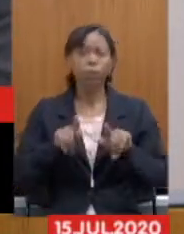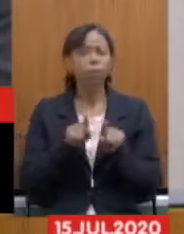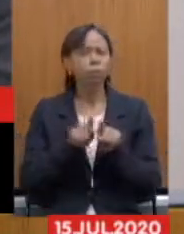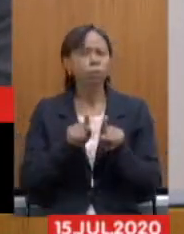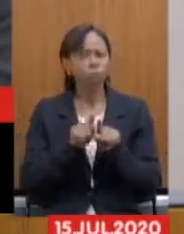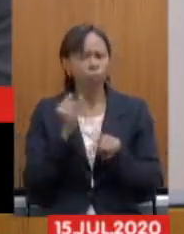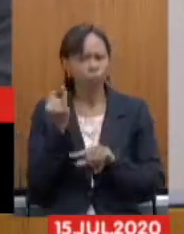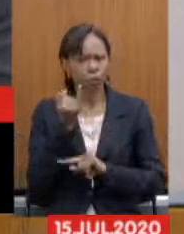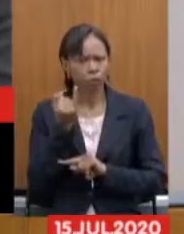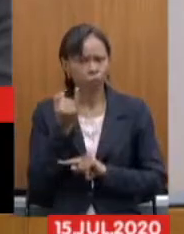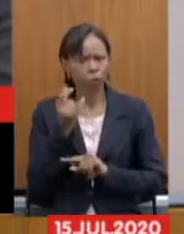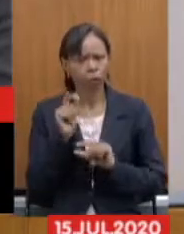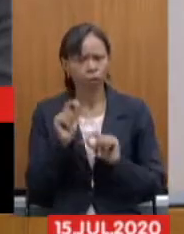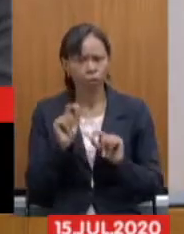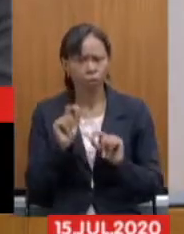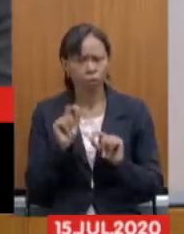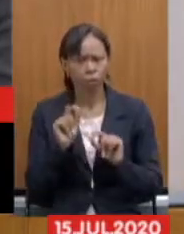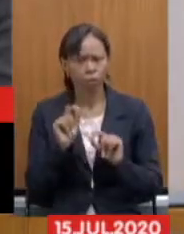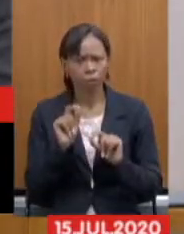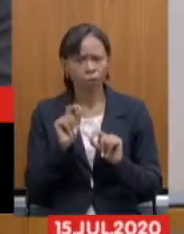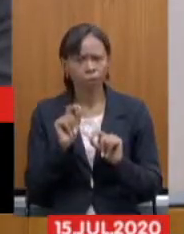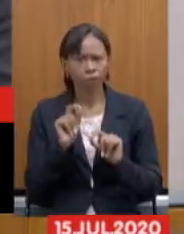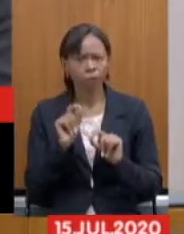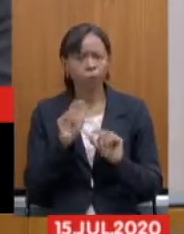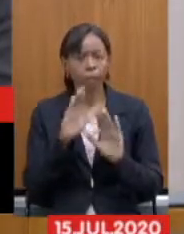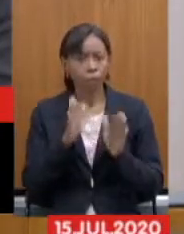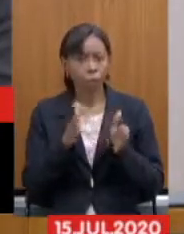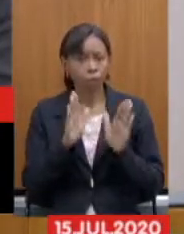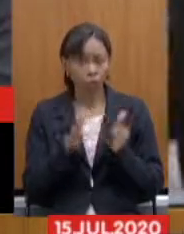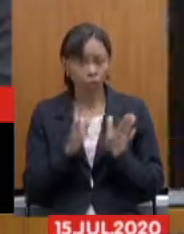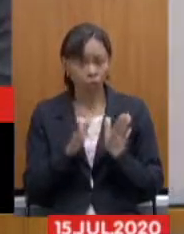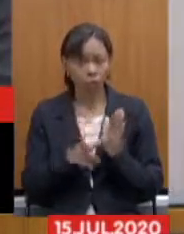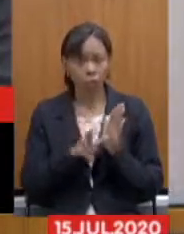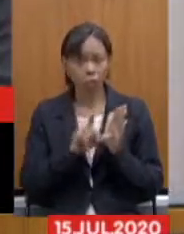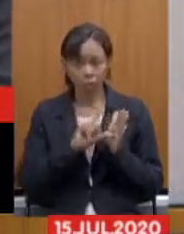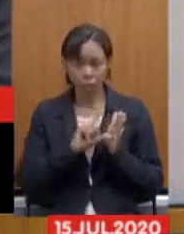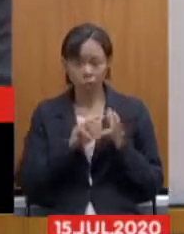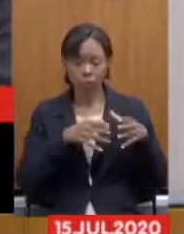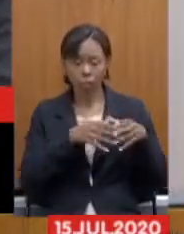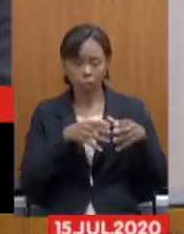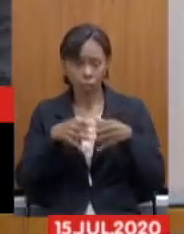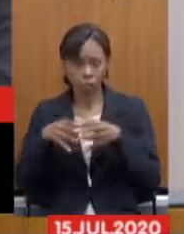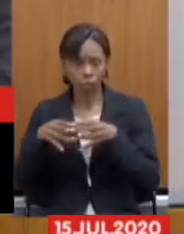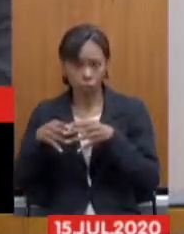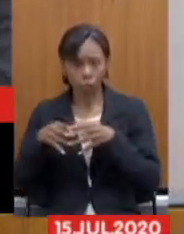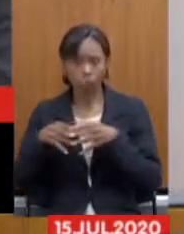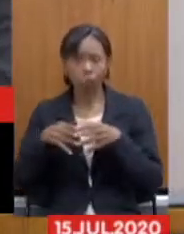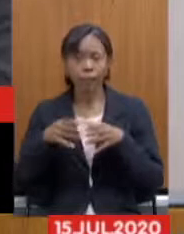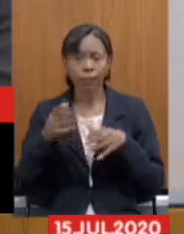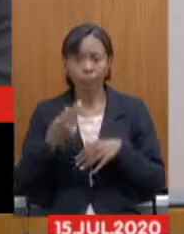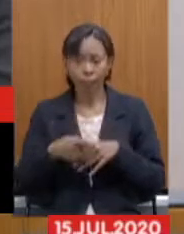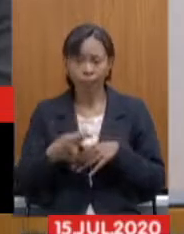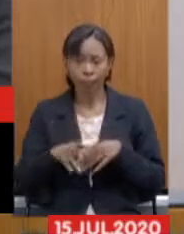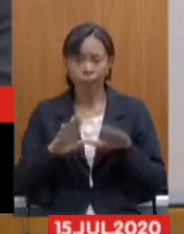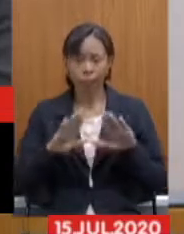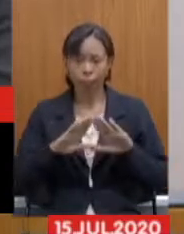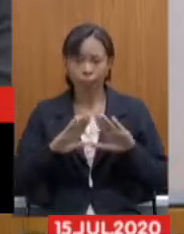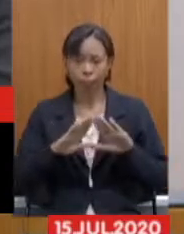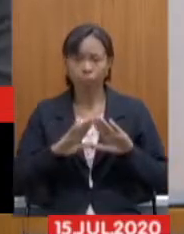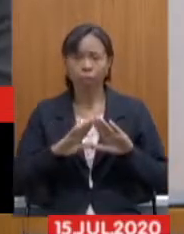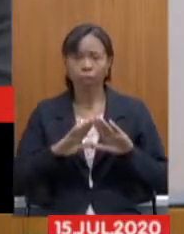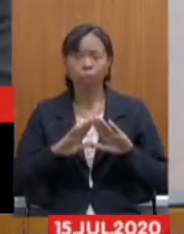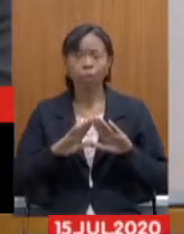frisar que, seguindo o entendimento já manifestado pelas comissões da Assembleia, em que a reforma da Previdência já